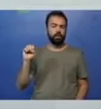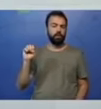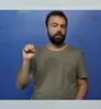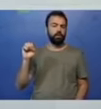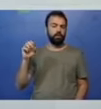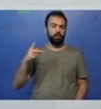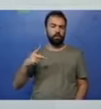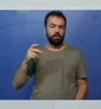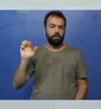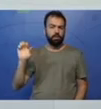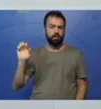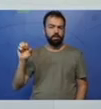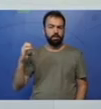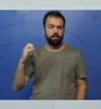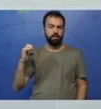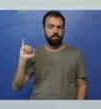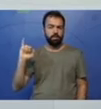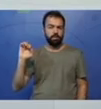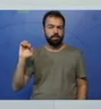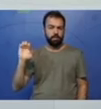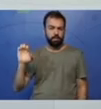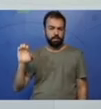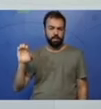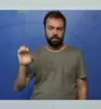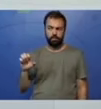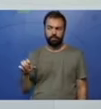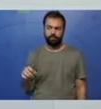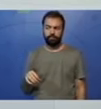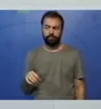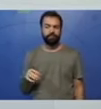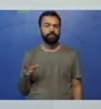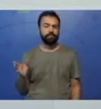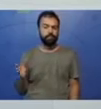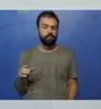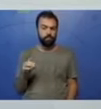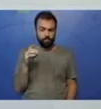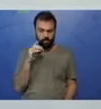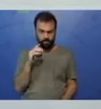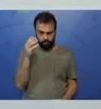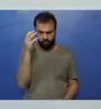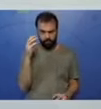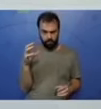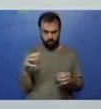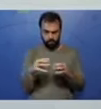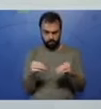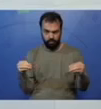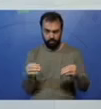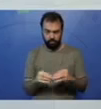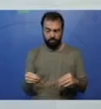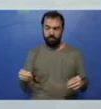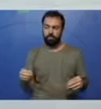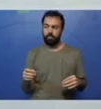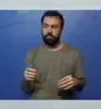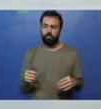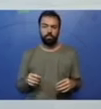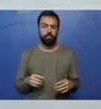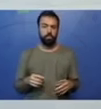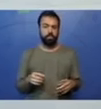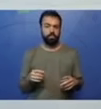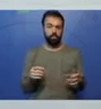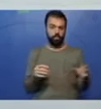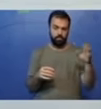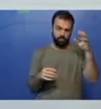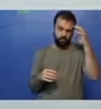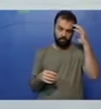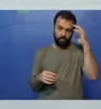biológica? Espécie, explicando de forma bem resumida. Espécies são animais